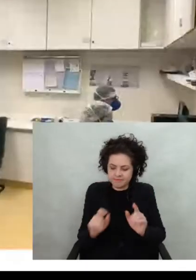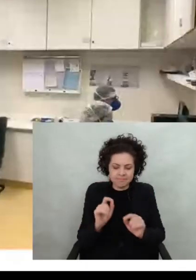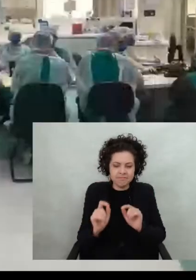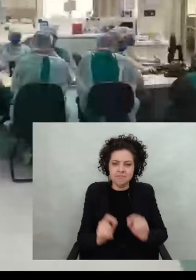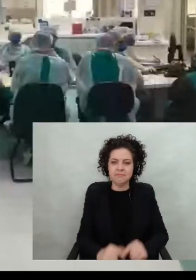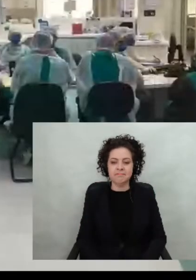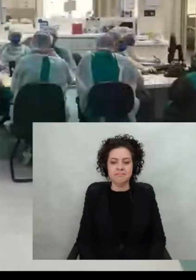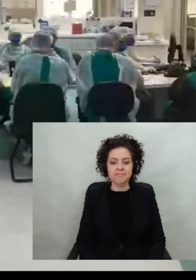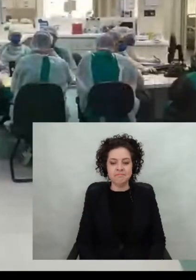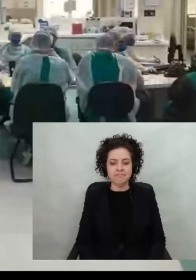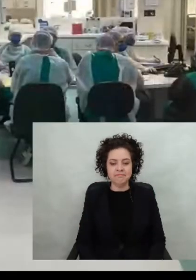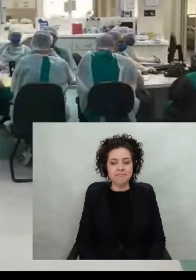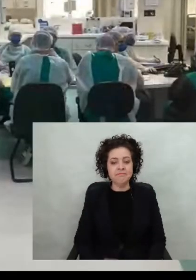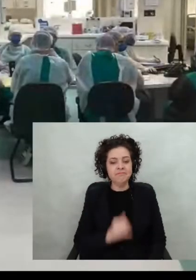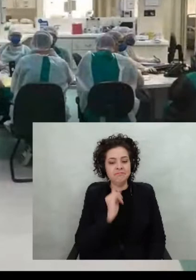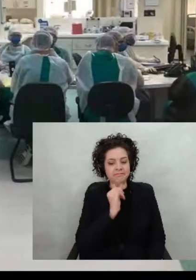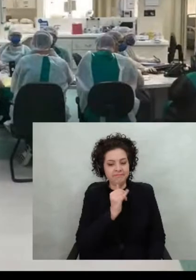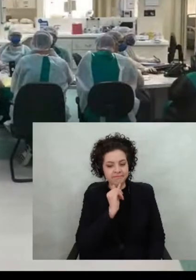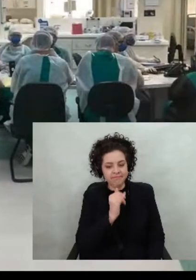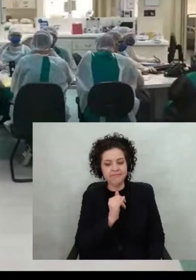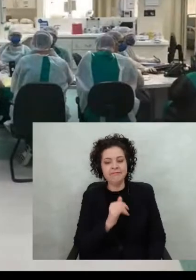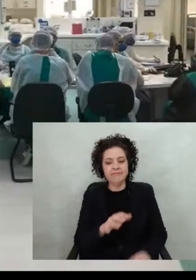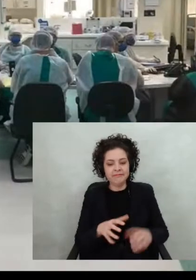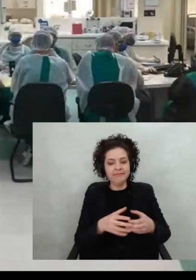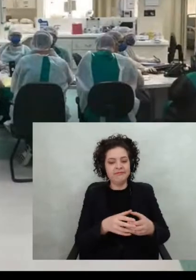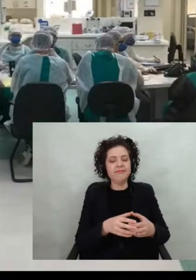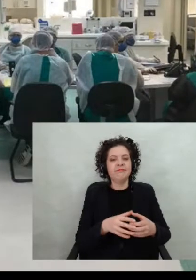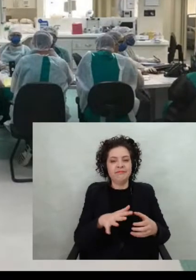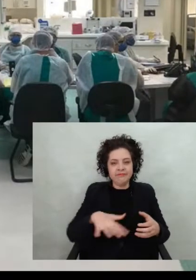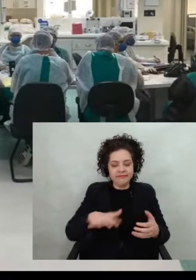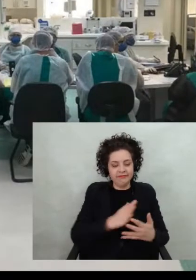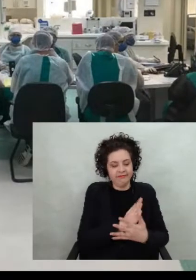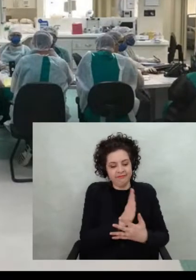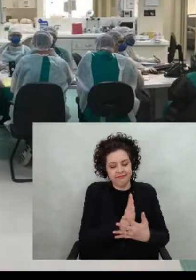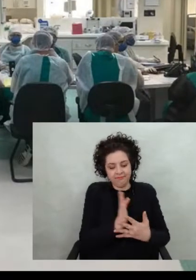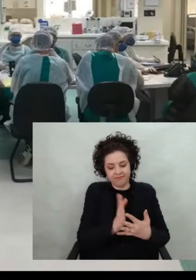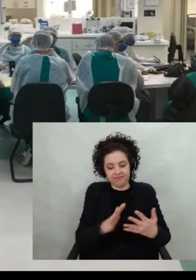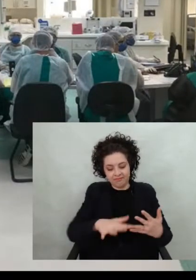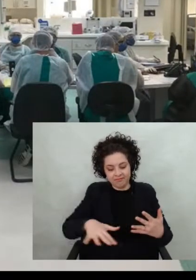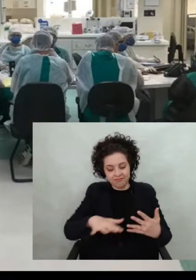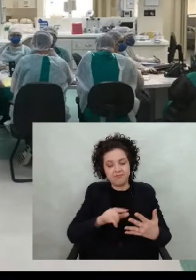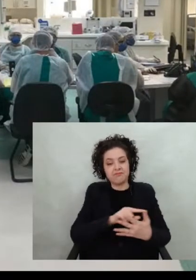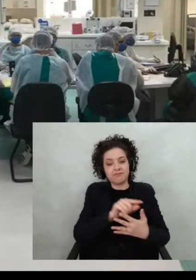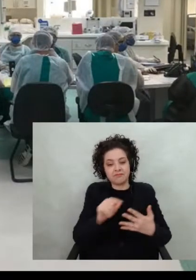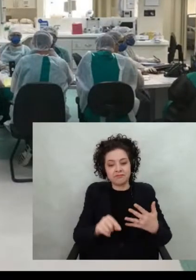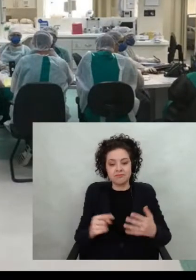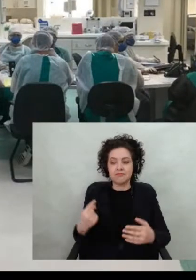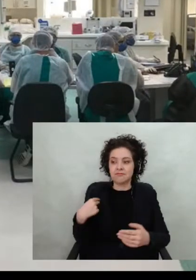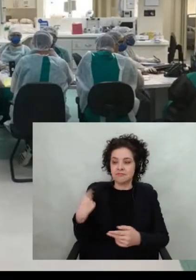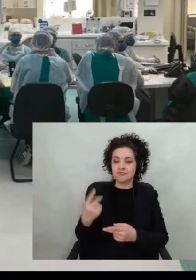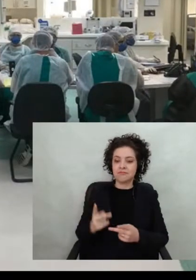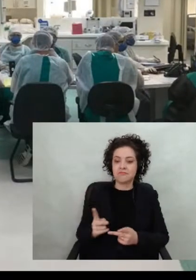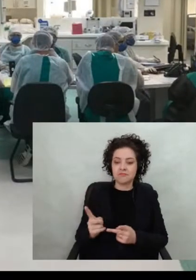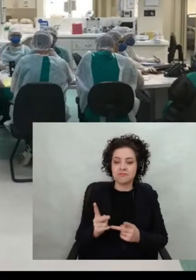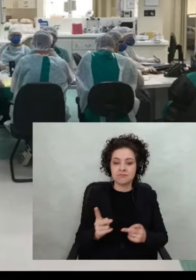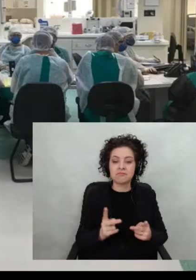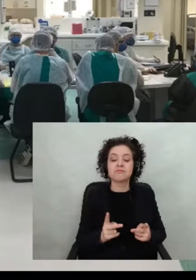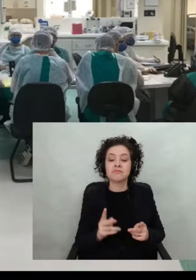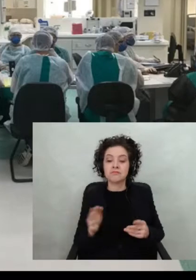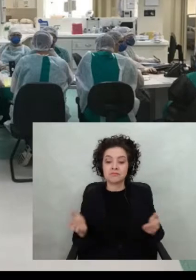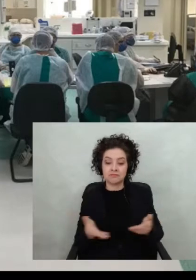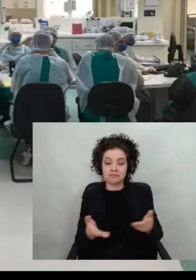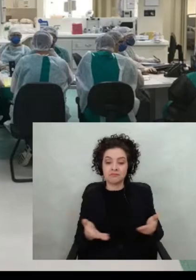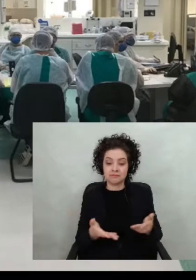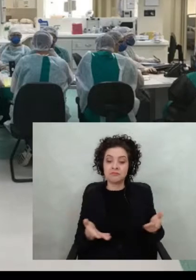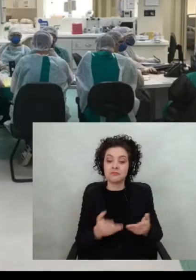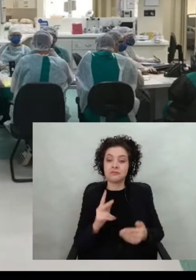eu disse, é uma equipe multidisciplinar. Assim, a forma como nós passávamos visita multidisciplinar antes, né? Aqui no nosso HU, no